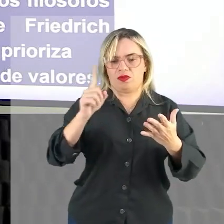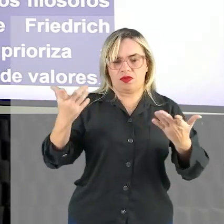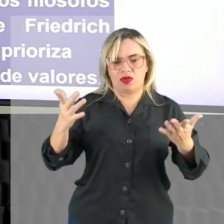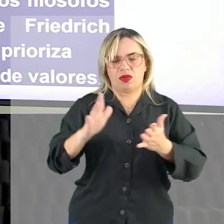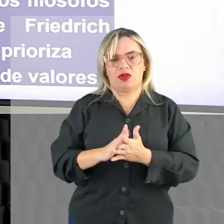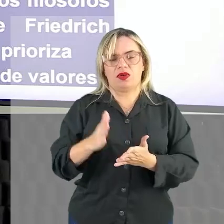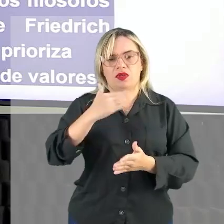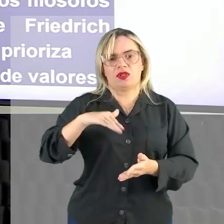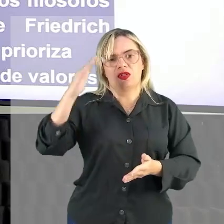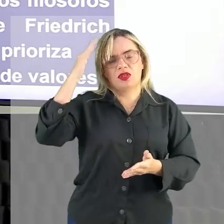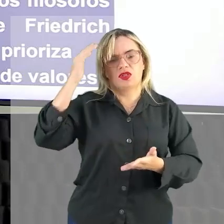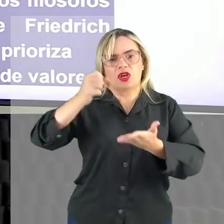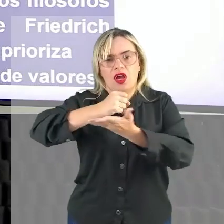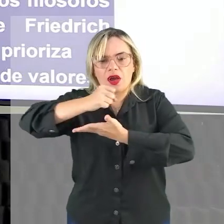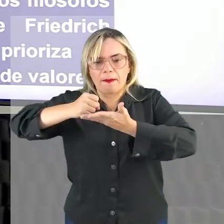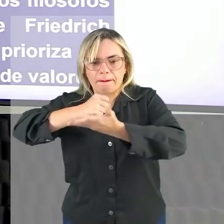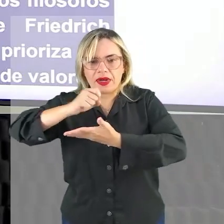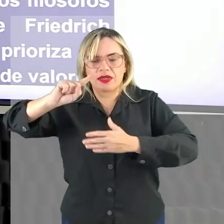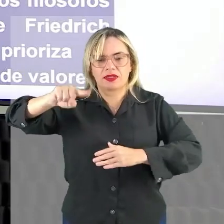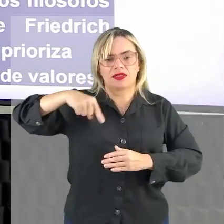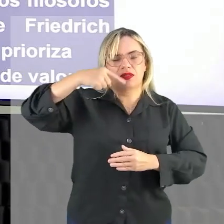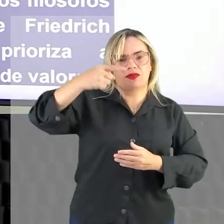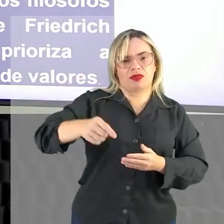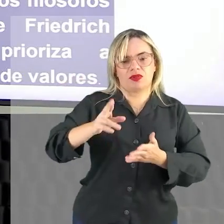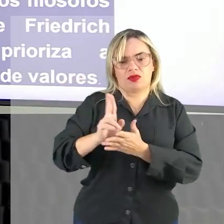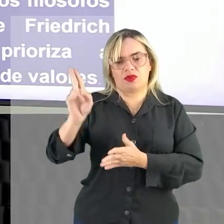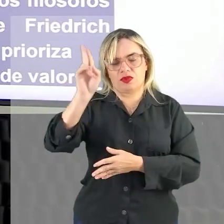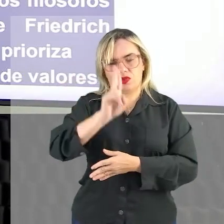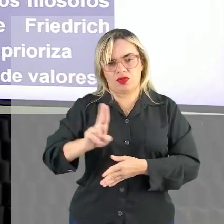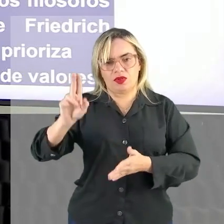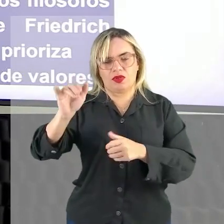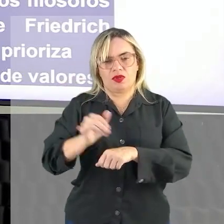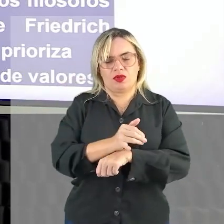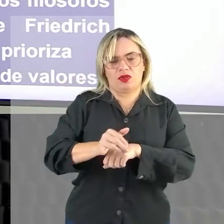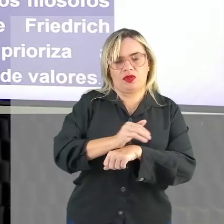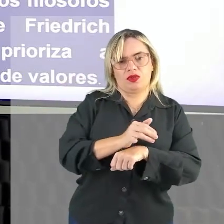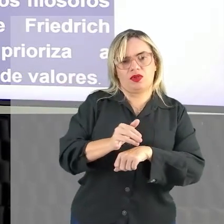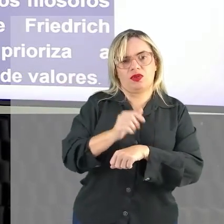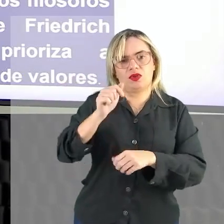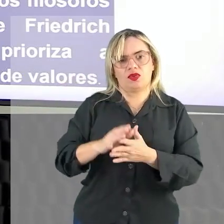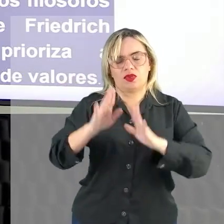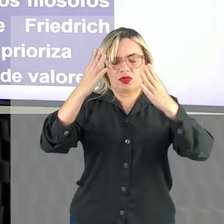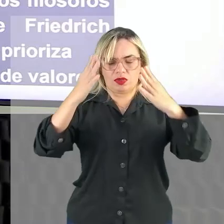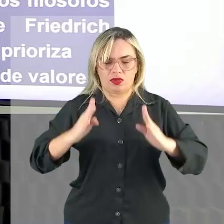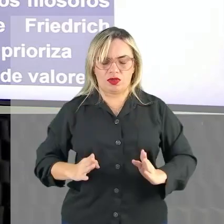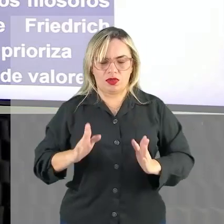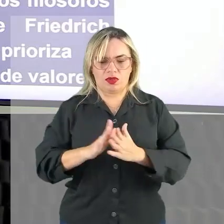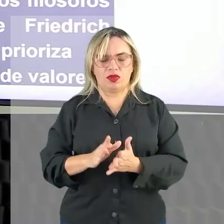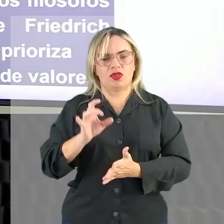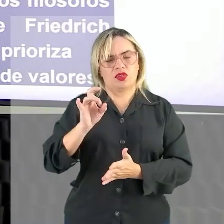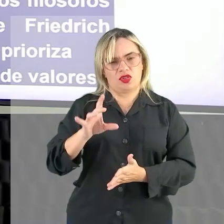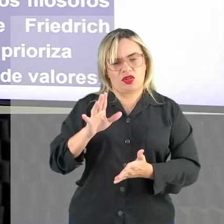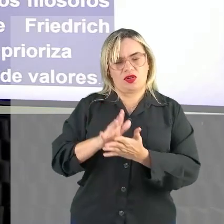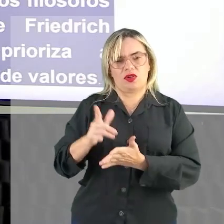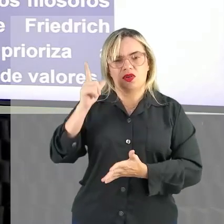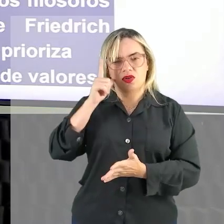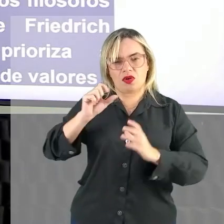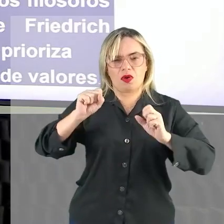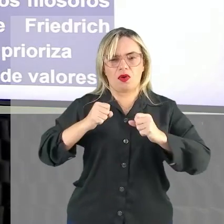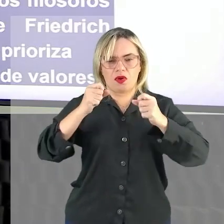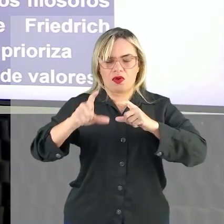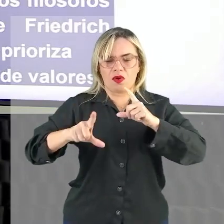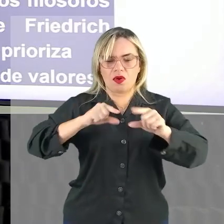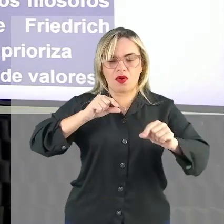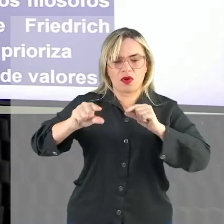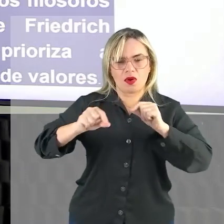a essência e, em seguida, né, eu colocar a minha interpretação. Isso já garante também o meu poder de seleção.